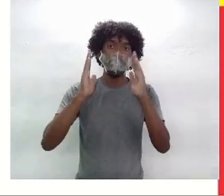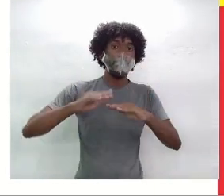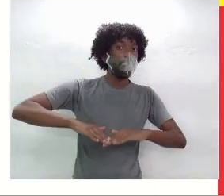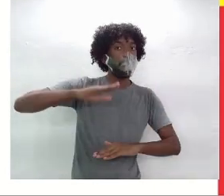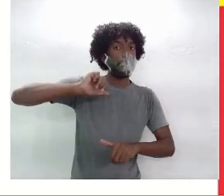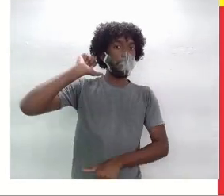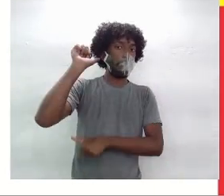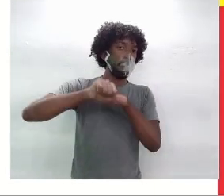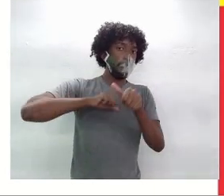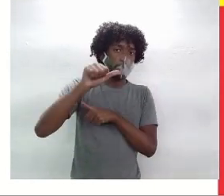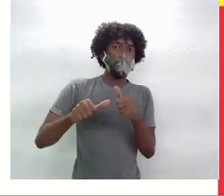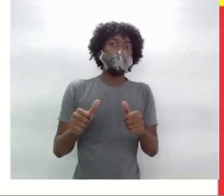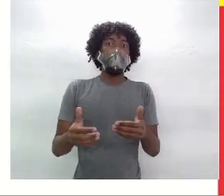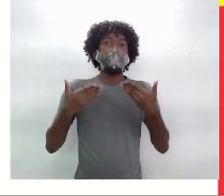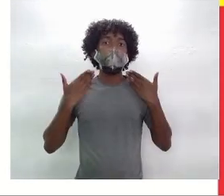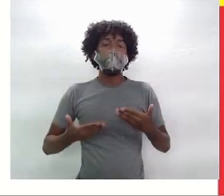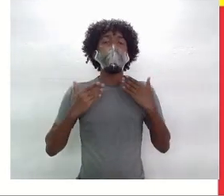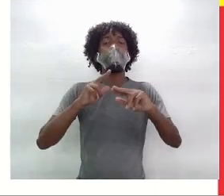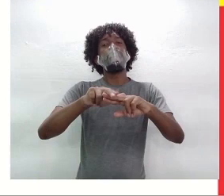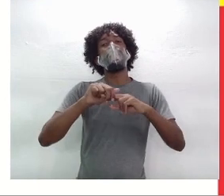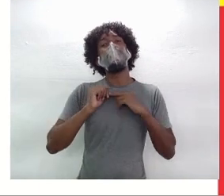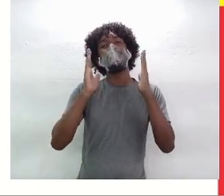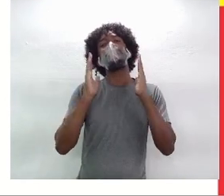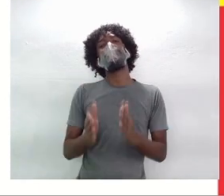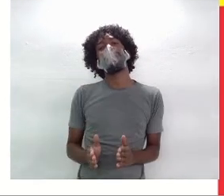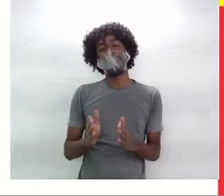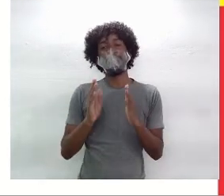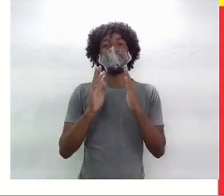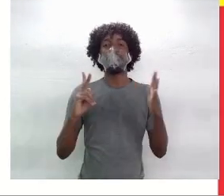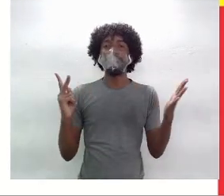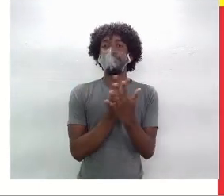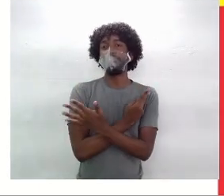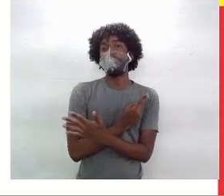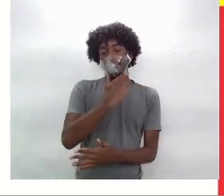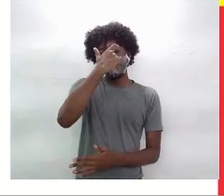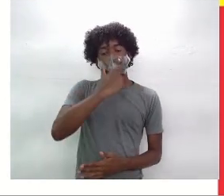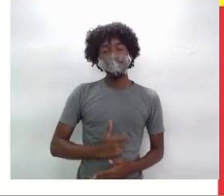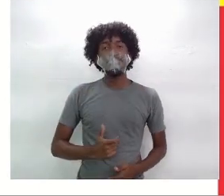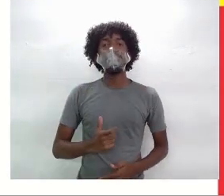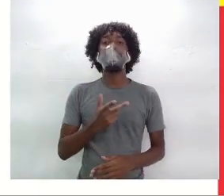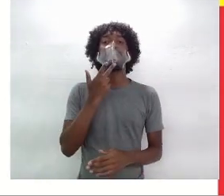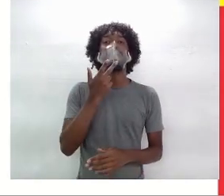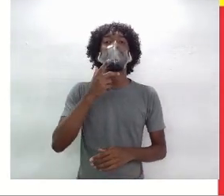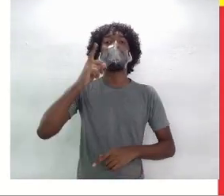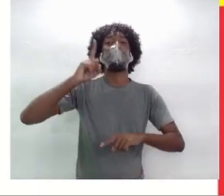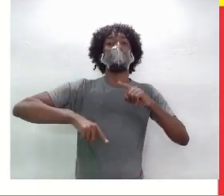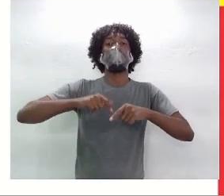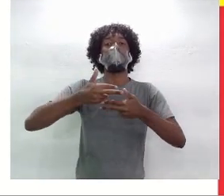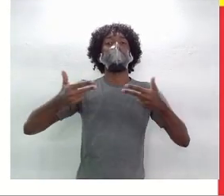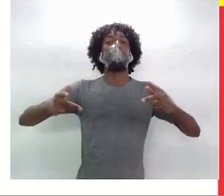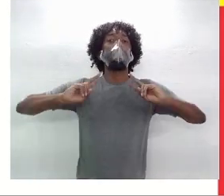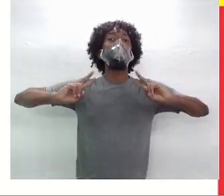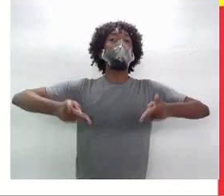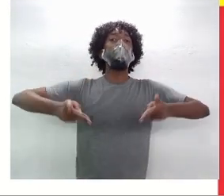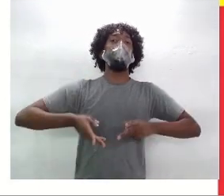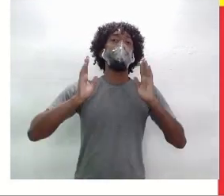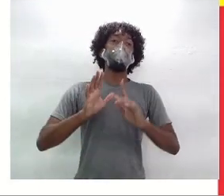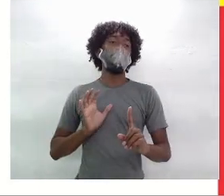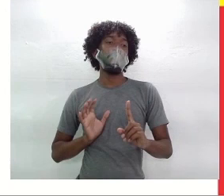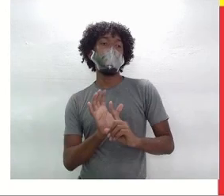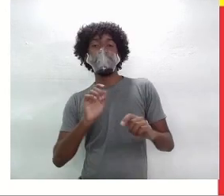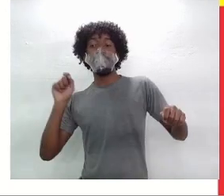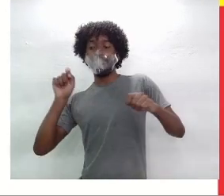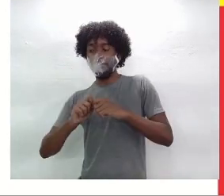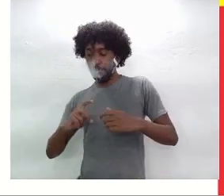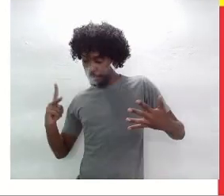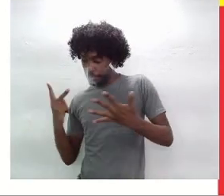desta mudança é atribuída aí às atividades que a gente chama de atividades humanas.